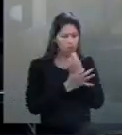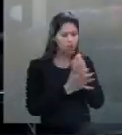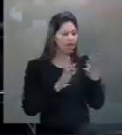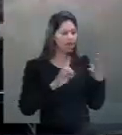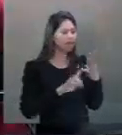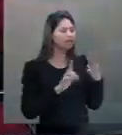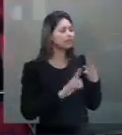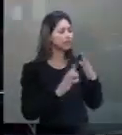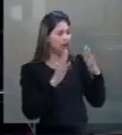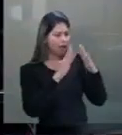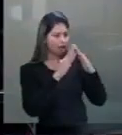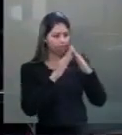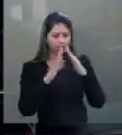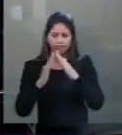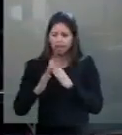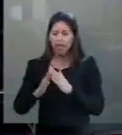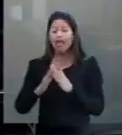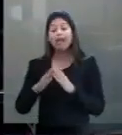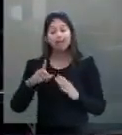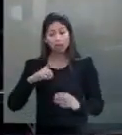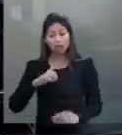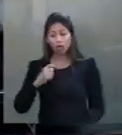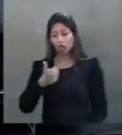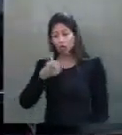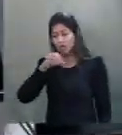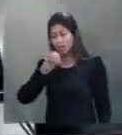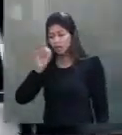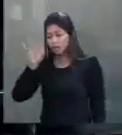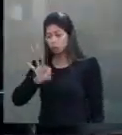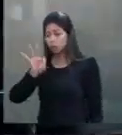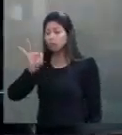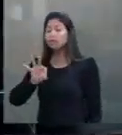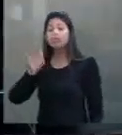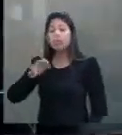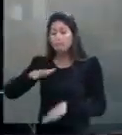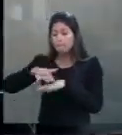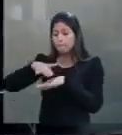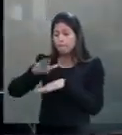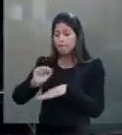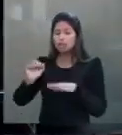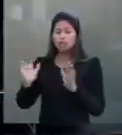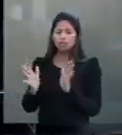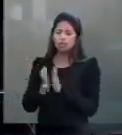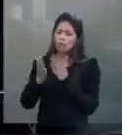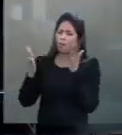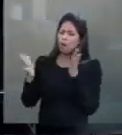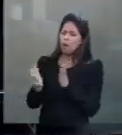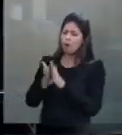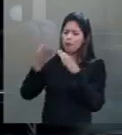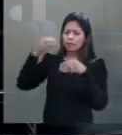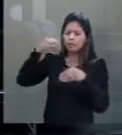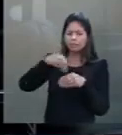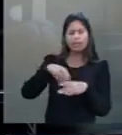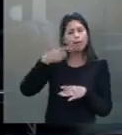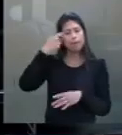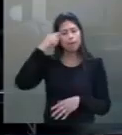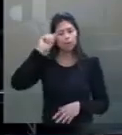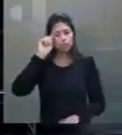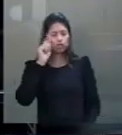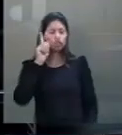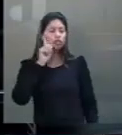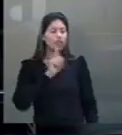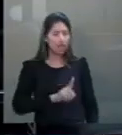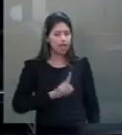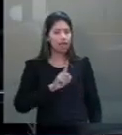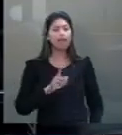Entre os 10% mais pobres da população brasileira, negros e pardos representam 78%.